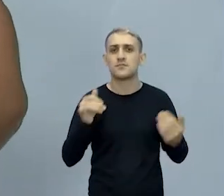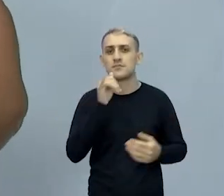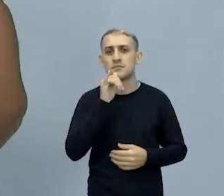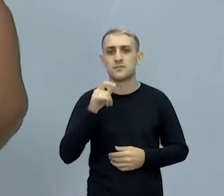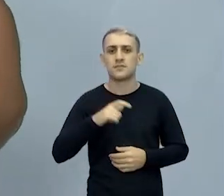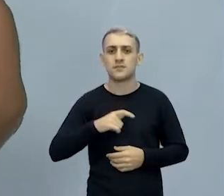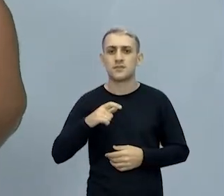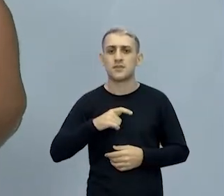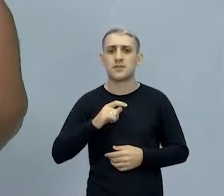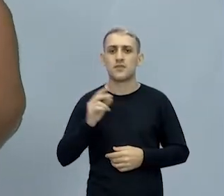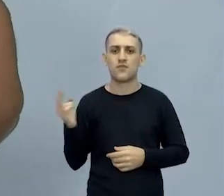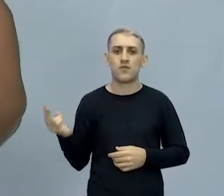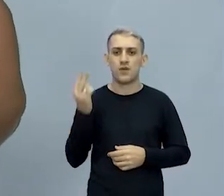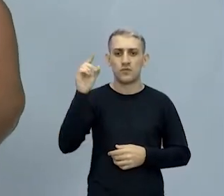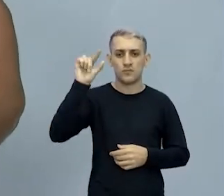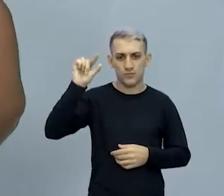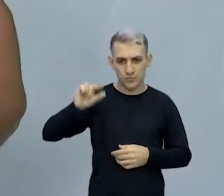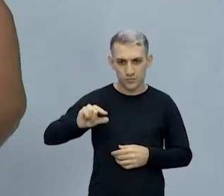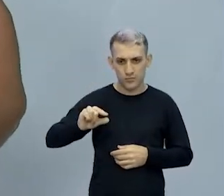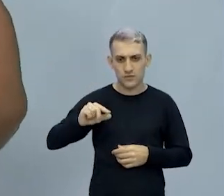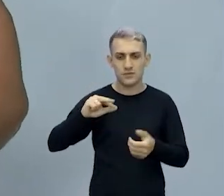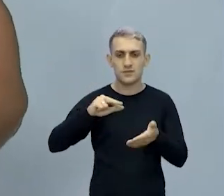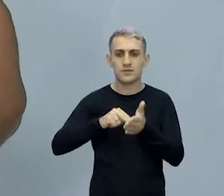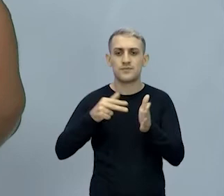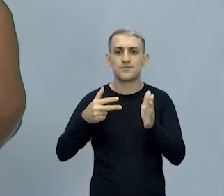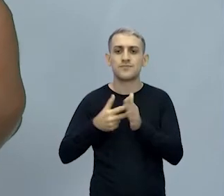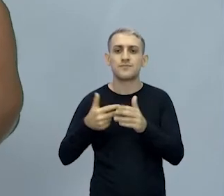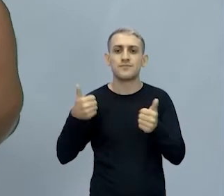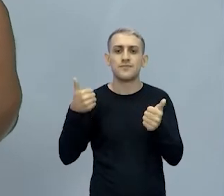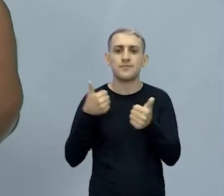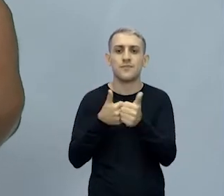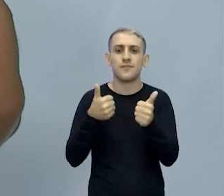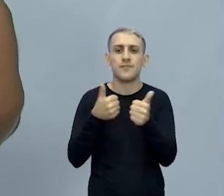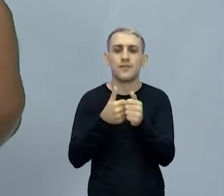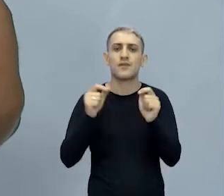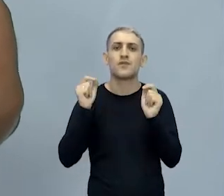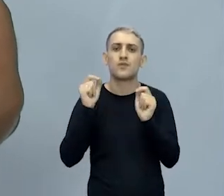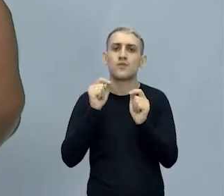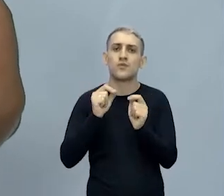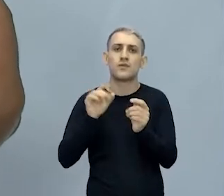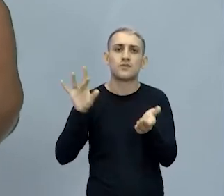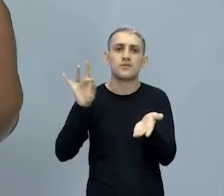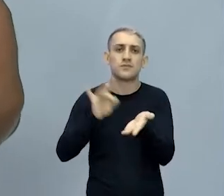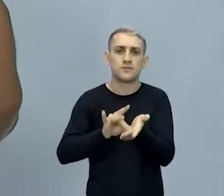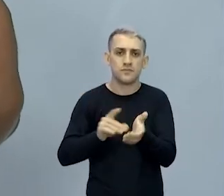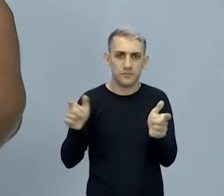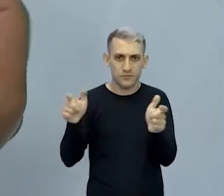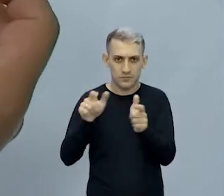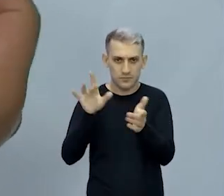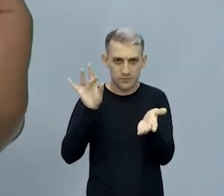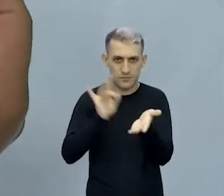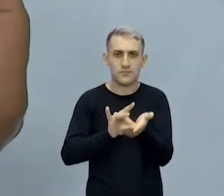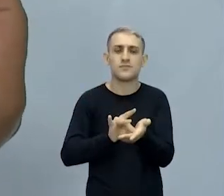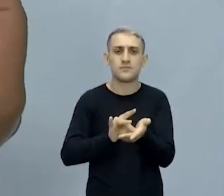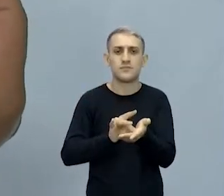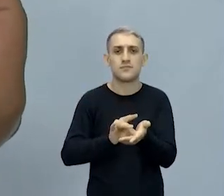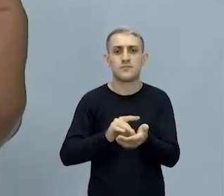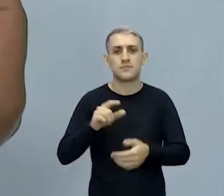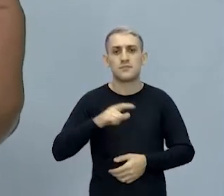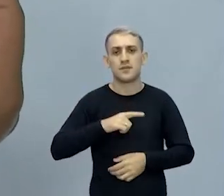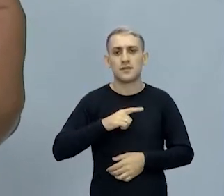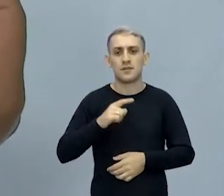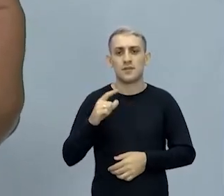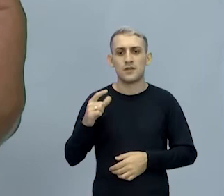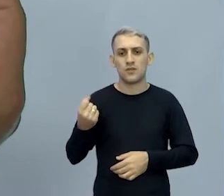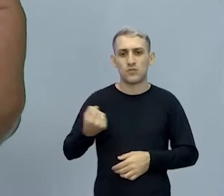for esse valor aqui, mais próximo do real, tamanho real vai ser. E quanto maior o